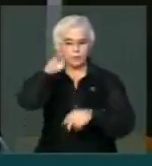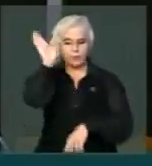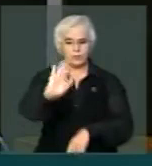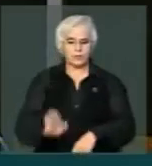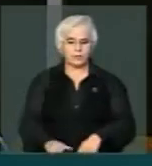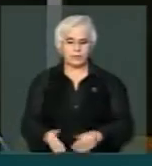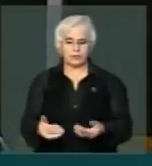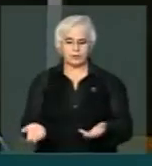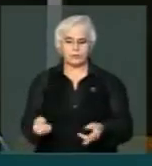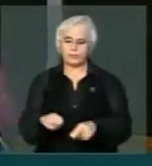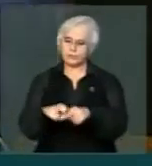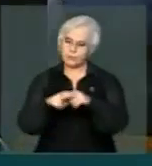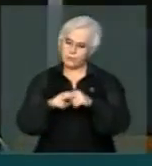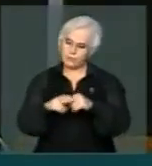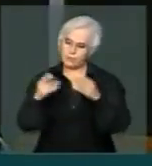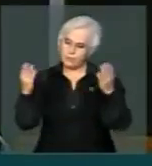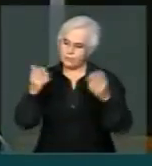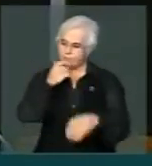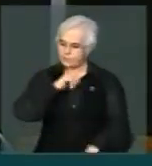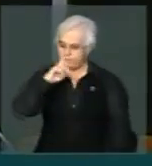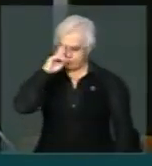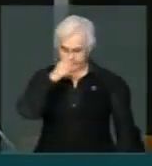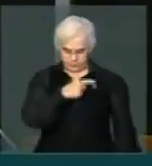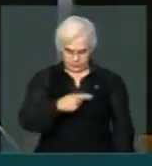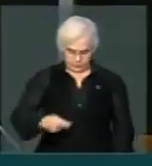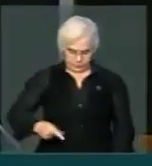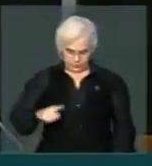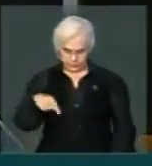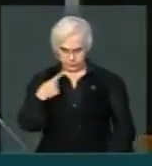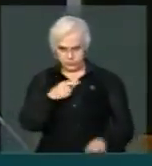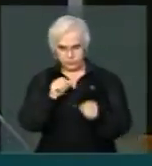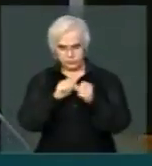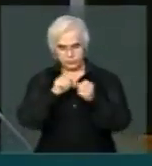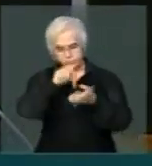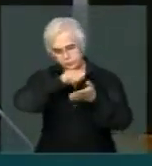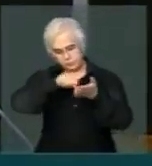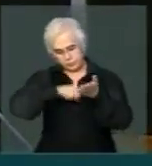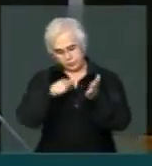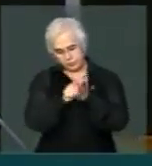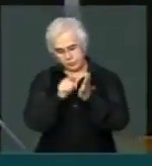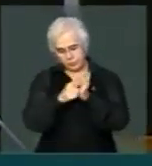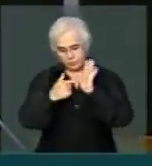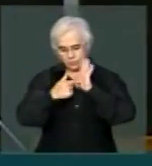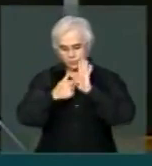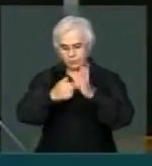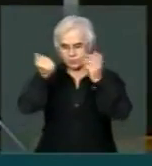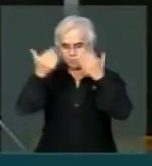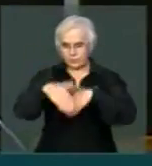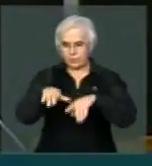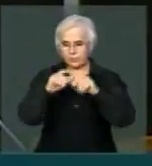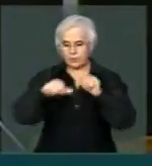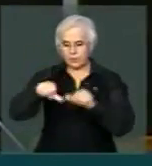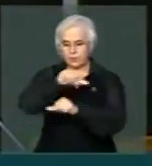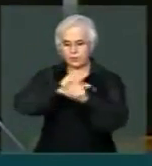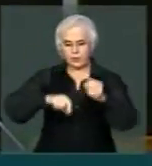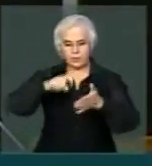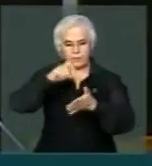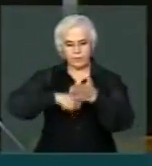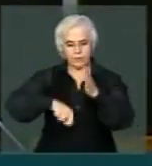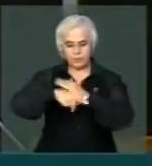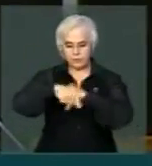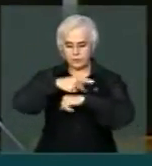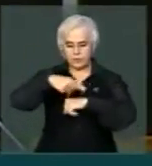brasileira. Por isso, senhor presidente, nós fizemos aqui um documento mostrando que uma reforma tributária